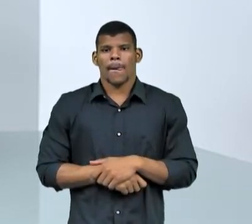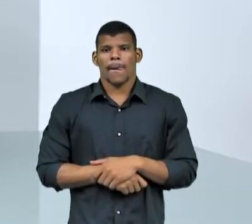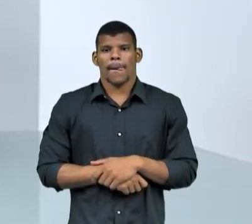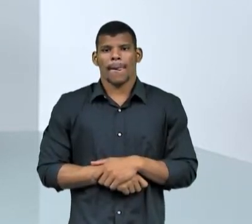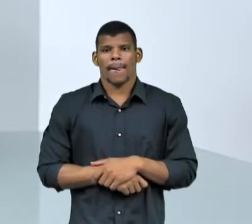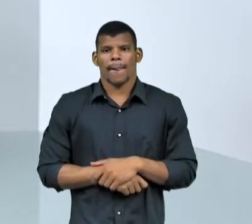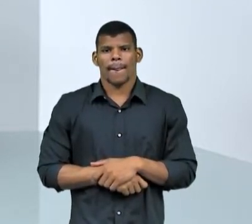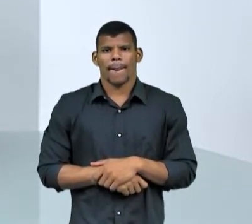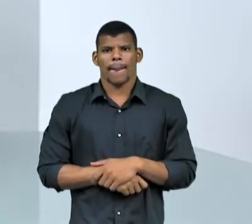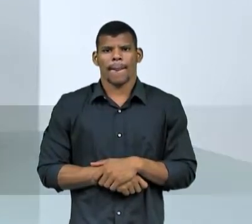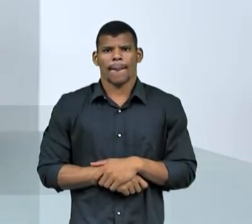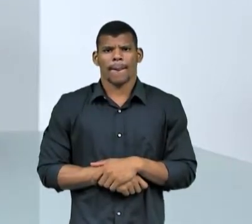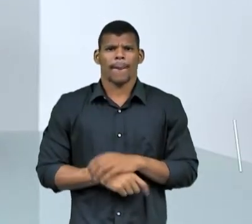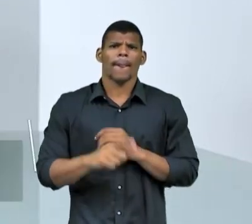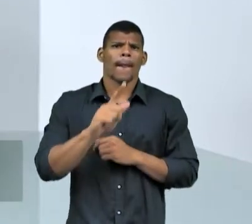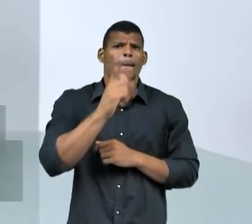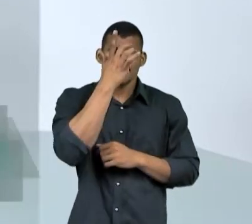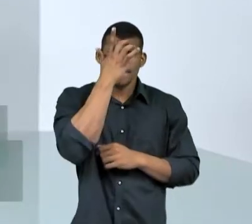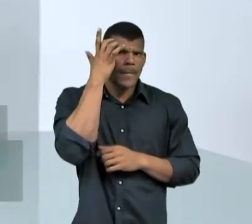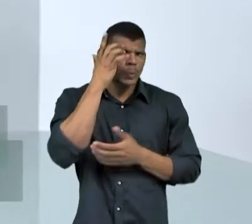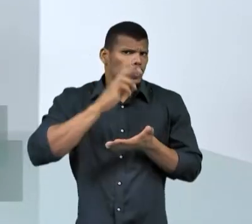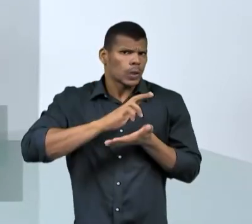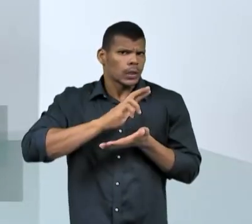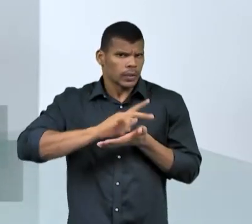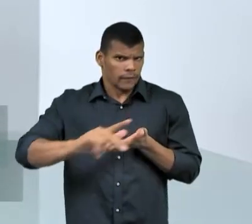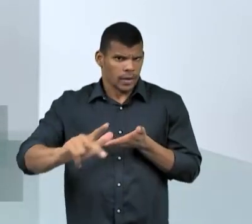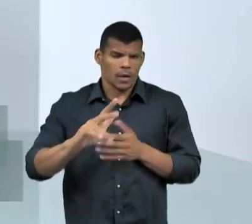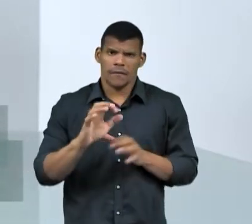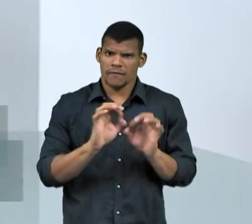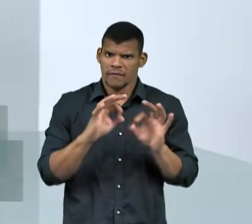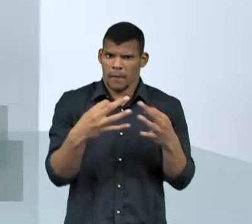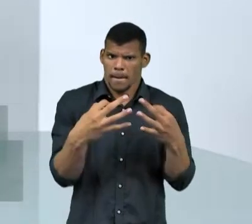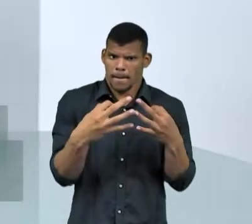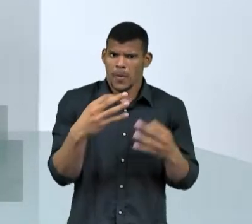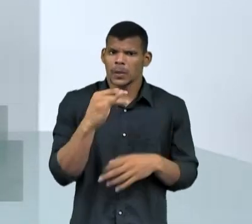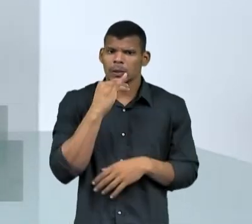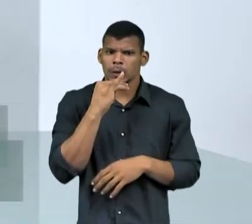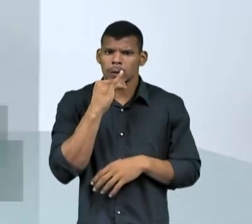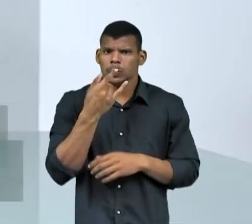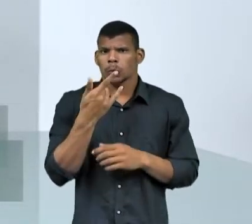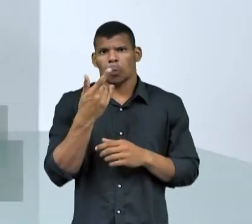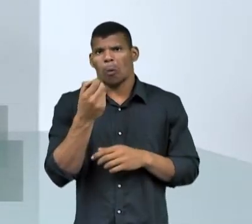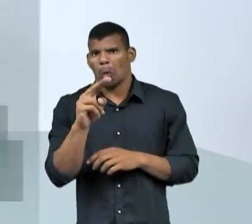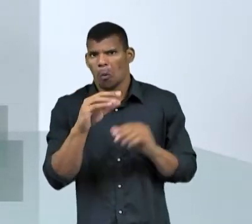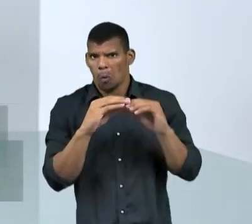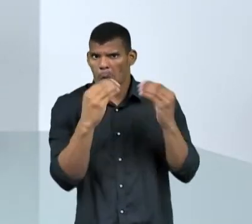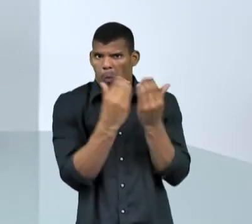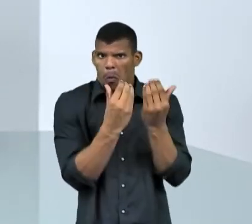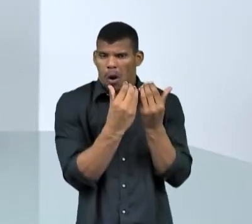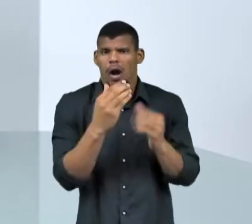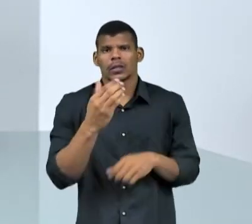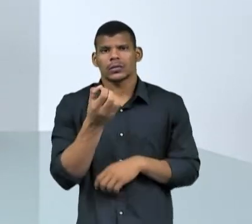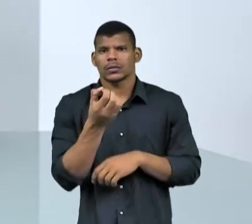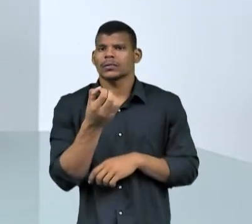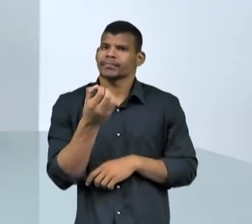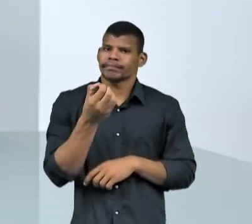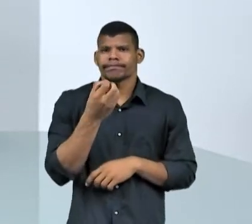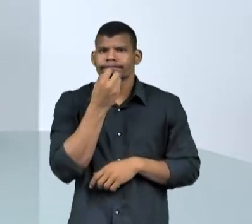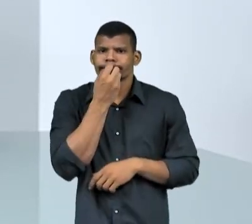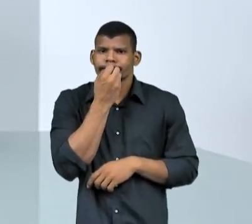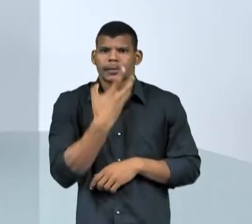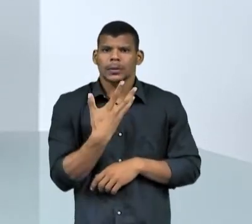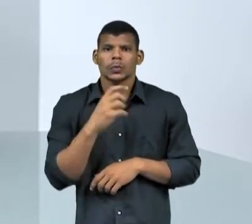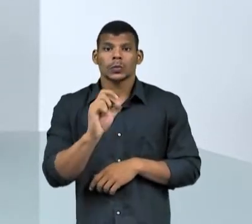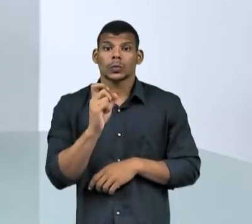com pessoas diferentes ou da própria família um apartamento ou um quarto. Segundo, o custo-benefício é tão